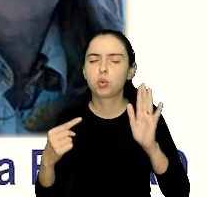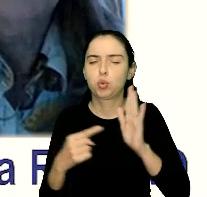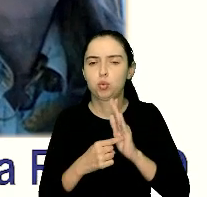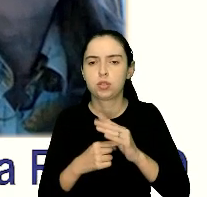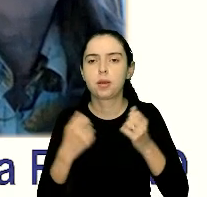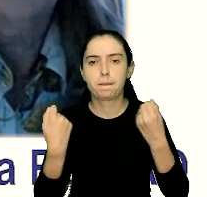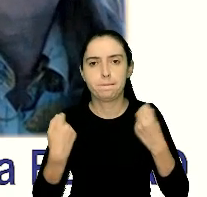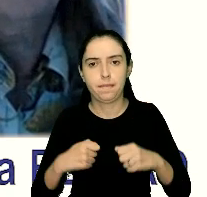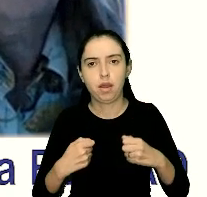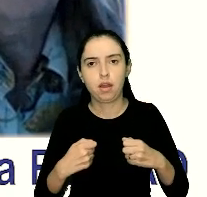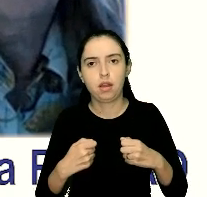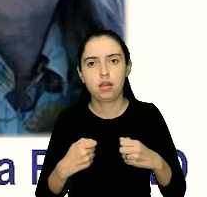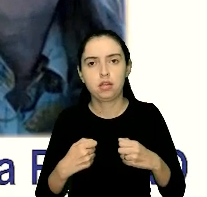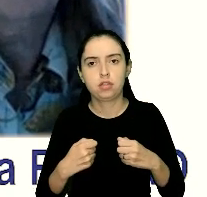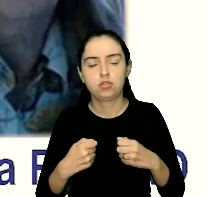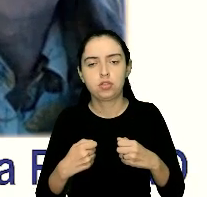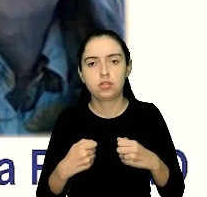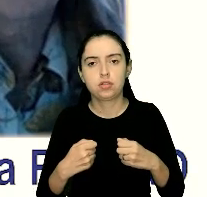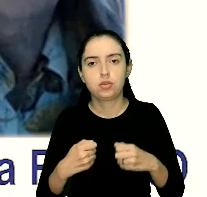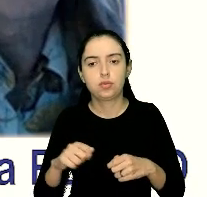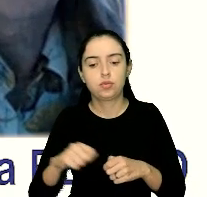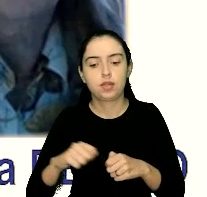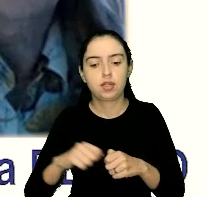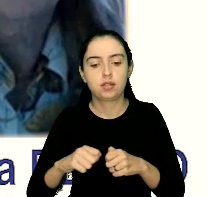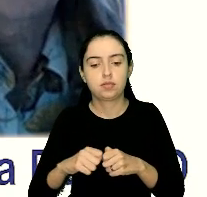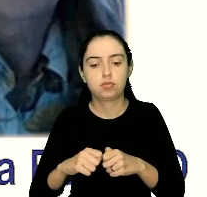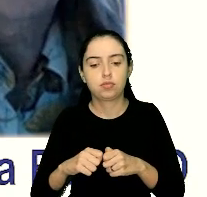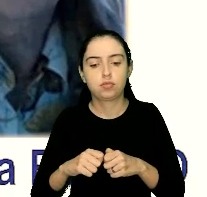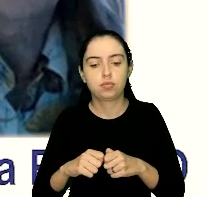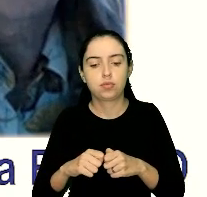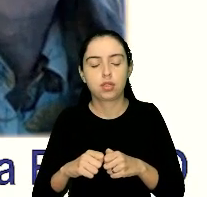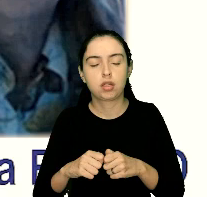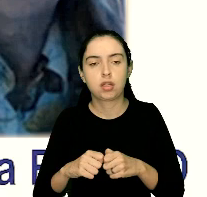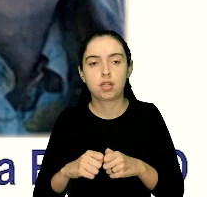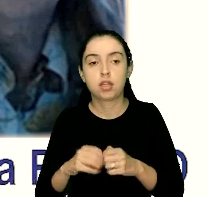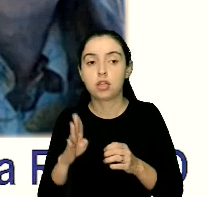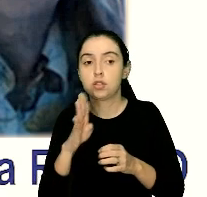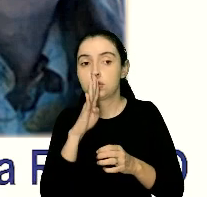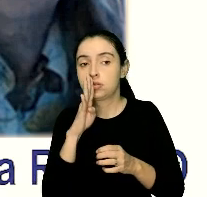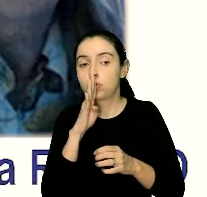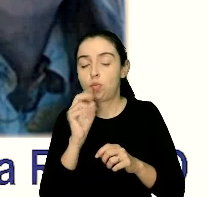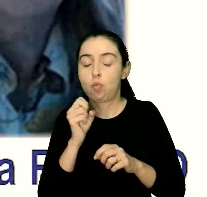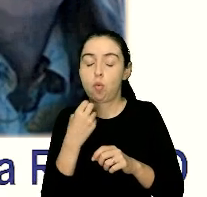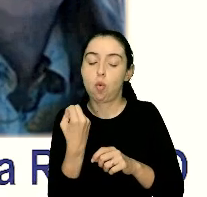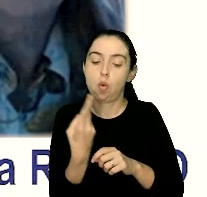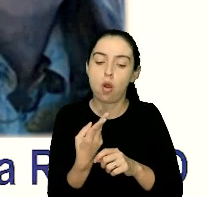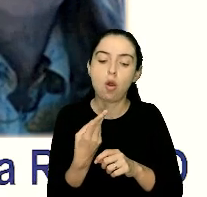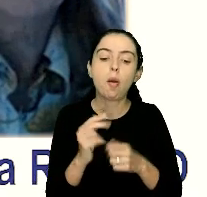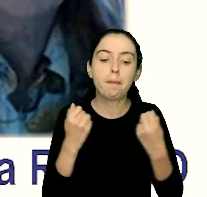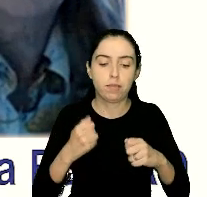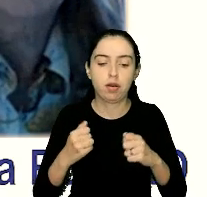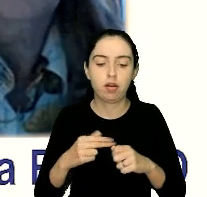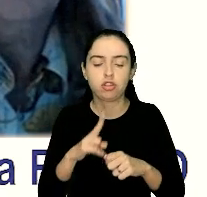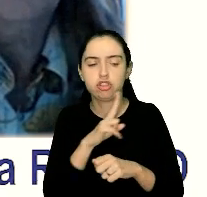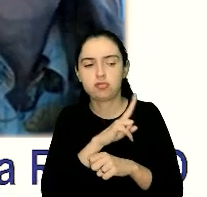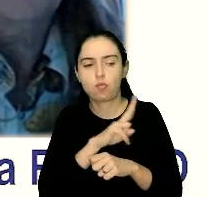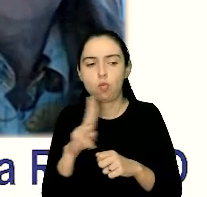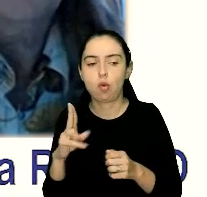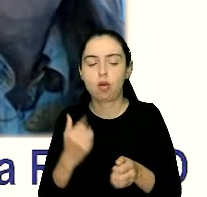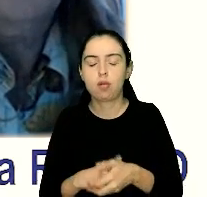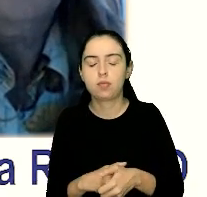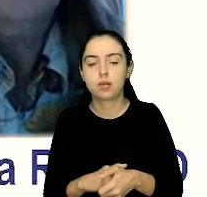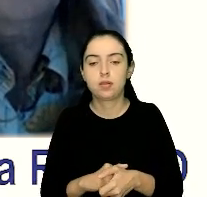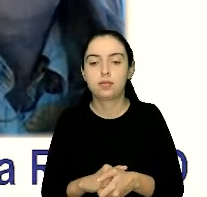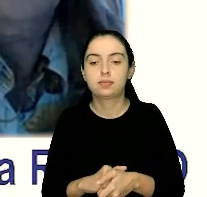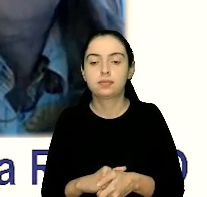ser feitas de uma forma anônima, ou a pessoa pode se identificar, e a gente tem um protocolo já